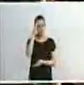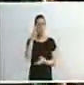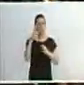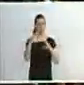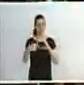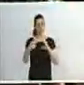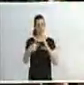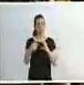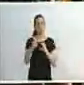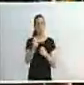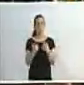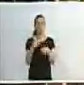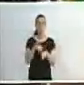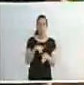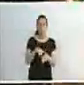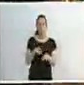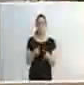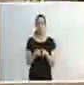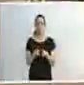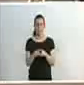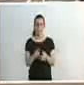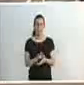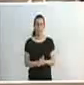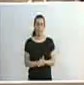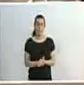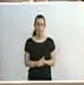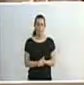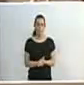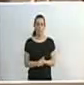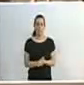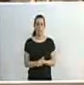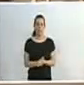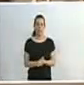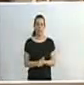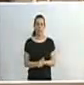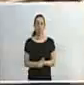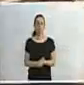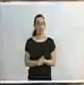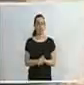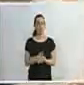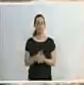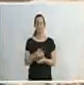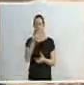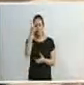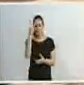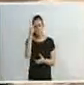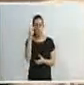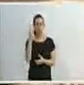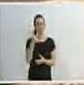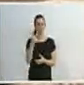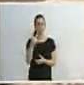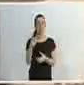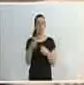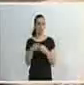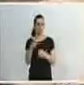em alguns momentos, onde, inclusive, recebi várias manifestações de dois vereadores do PT,